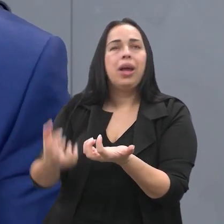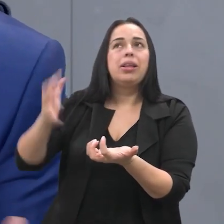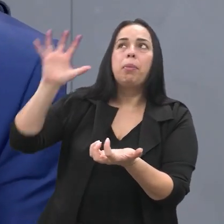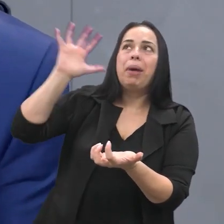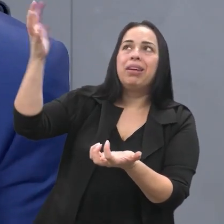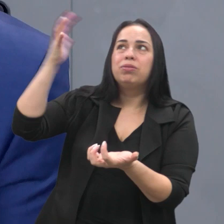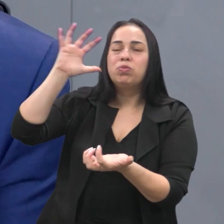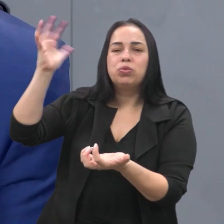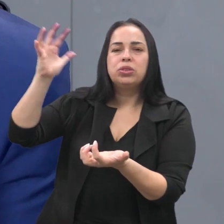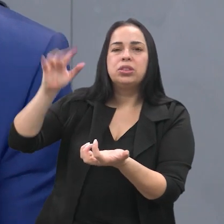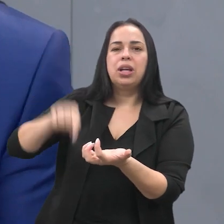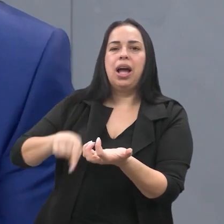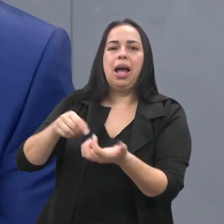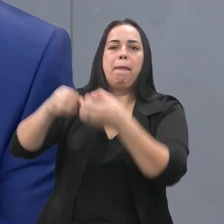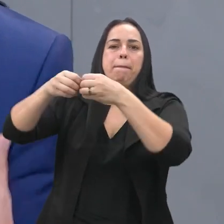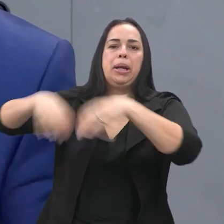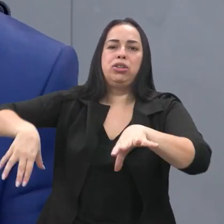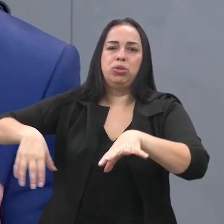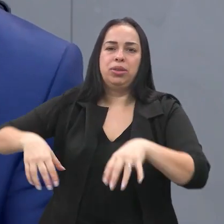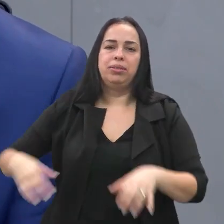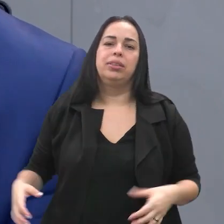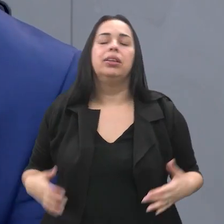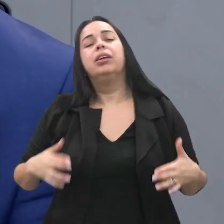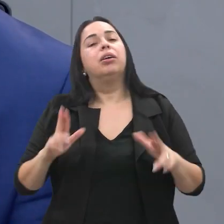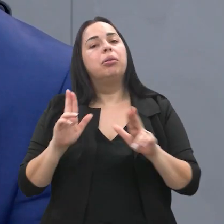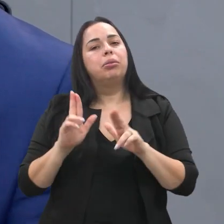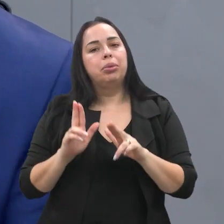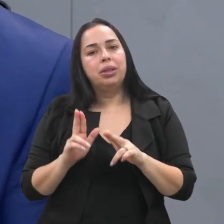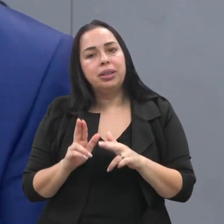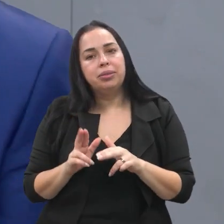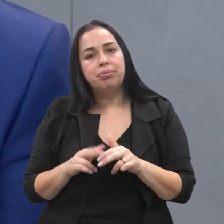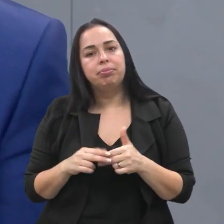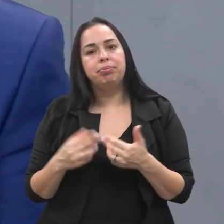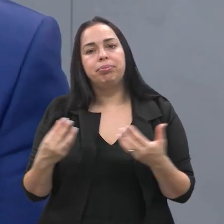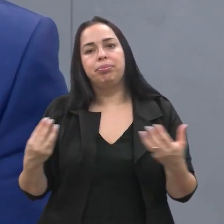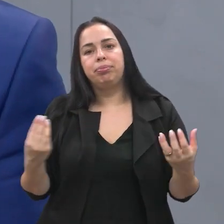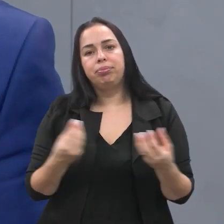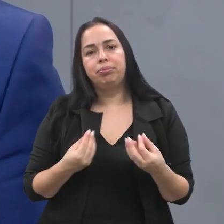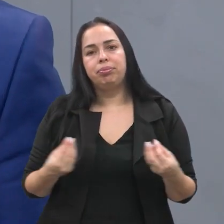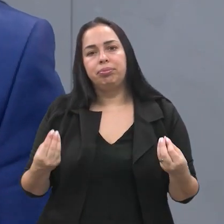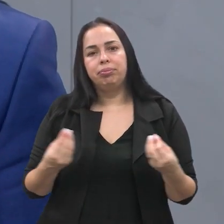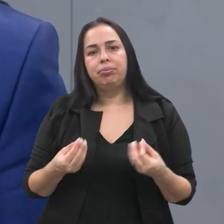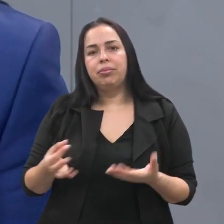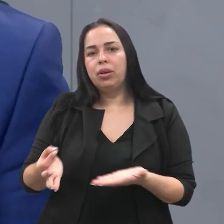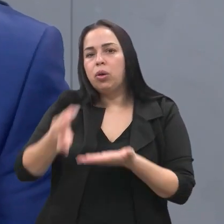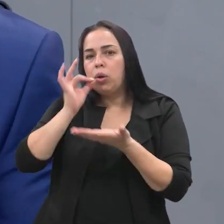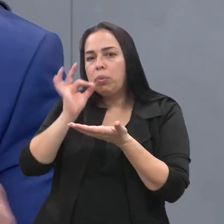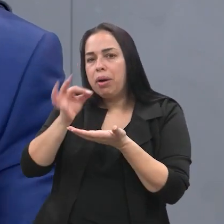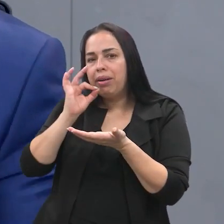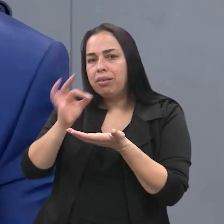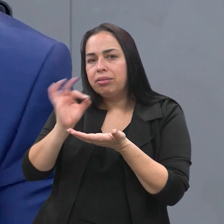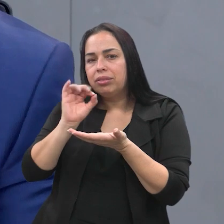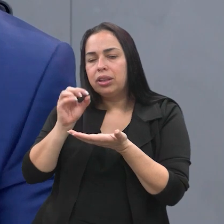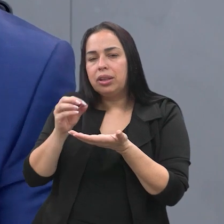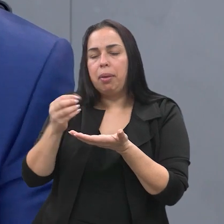nesse período exato, gera-se uma anomalia na produção. Então, se a gente considerar um café arábico, ele